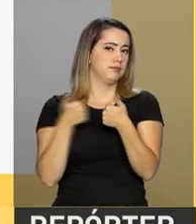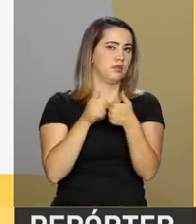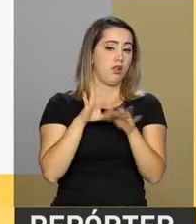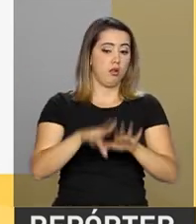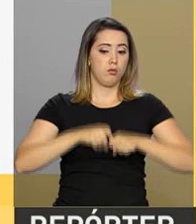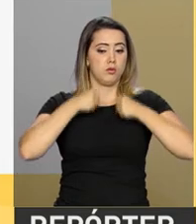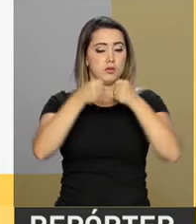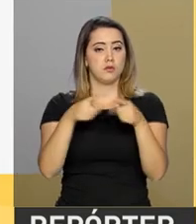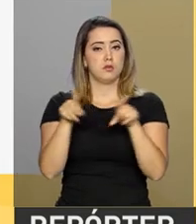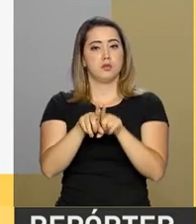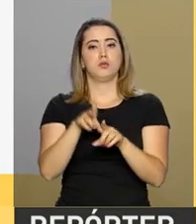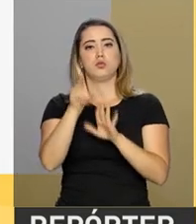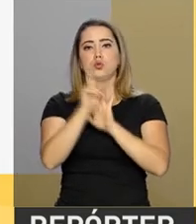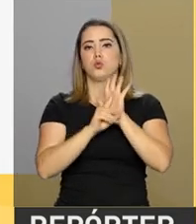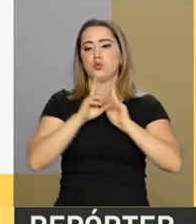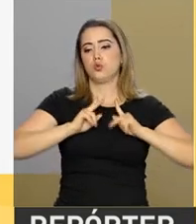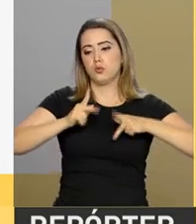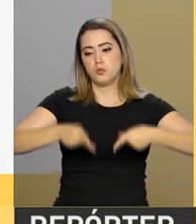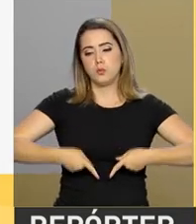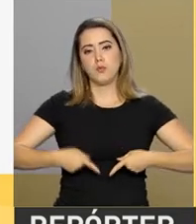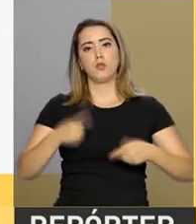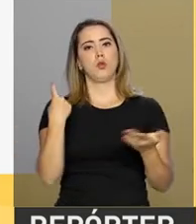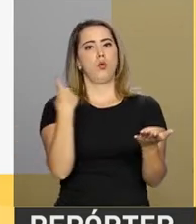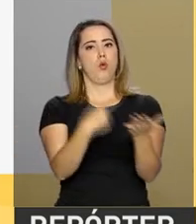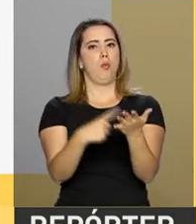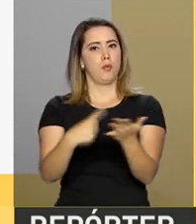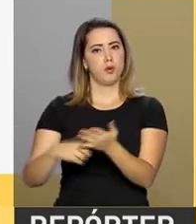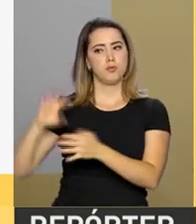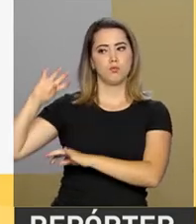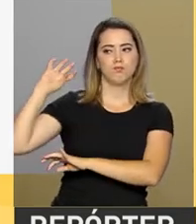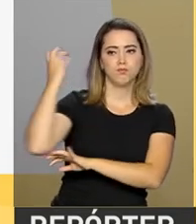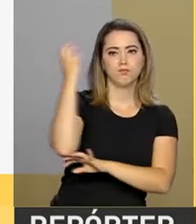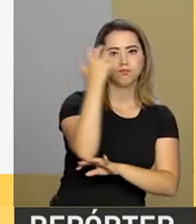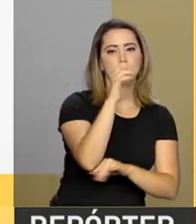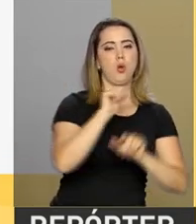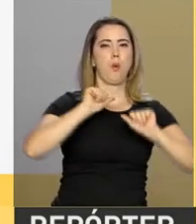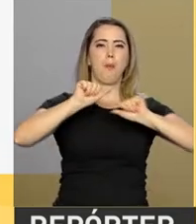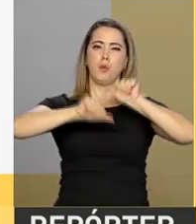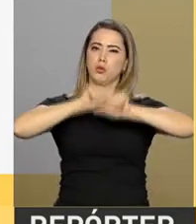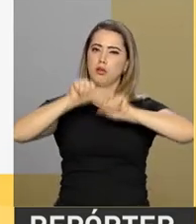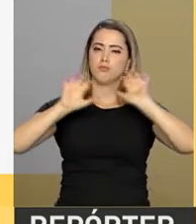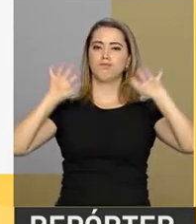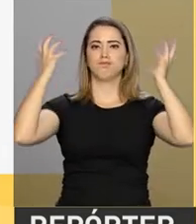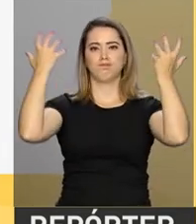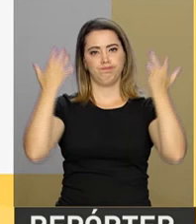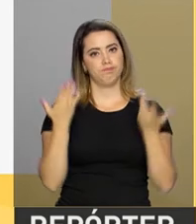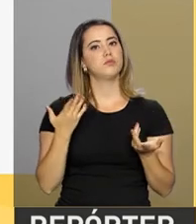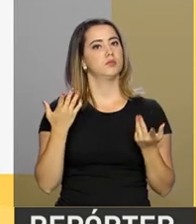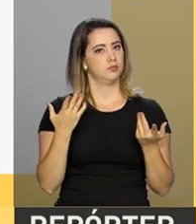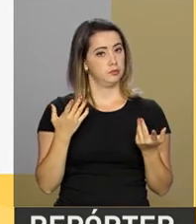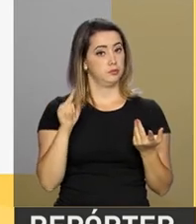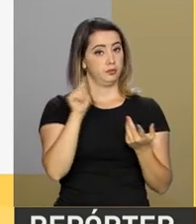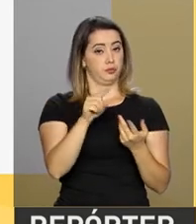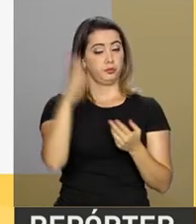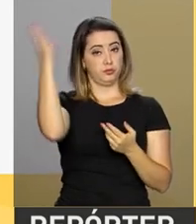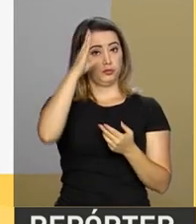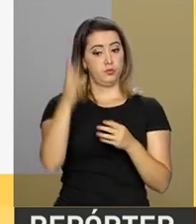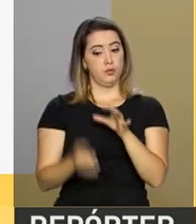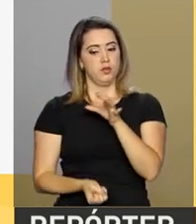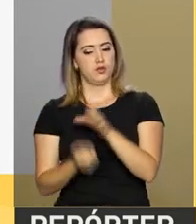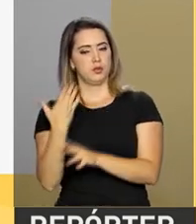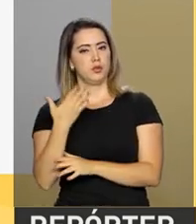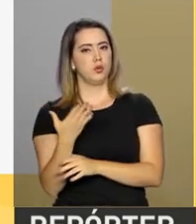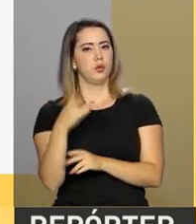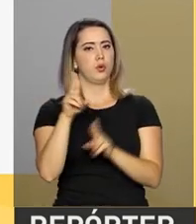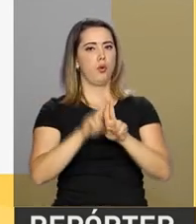forte com o saber não nas questões de direitos humanos na agenda ambiental à agenda da mudança climática o brasil foi um dos membros fundadores da onu